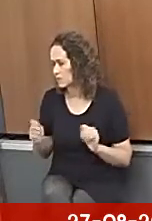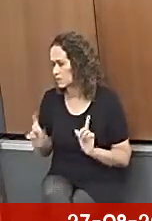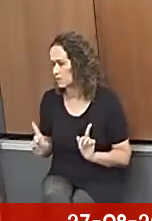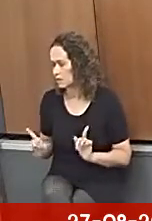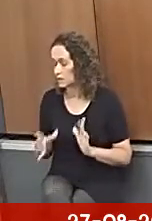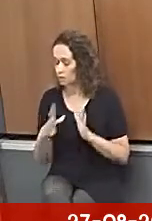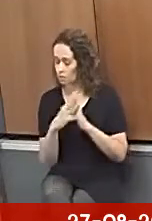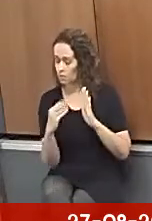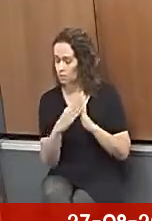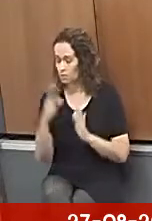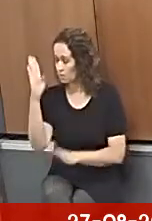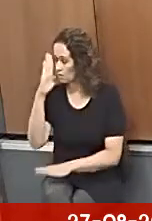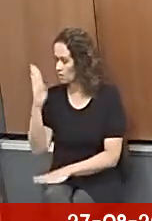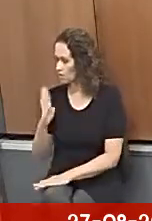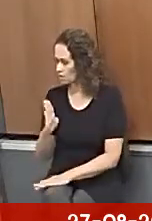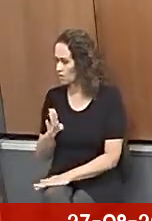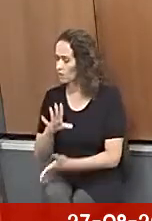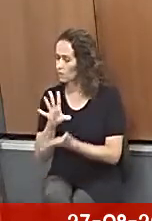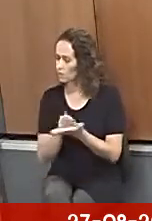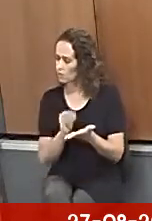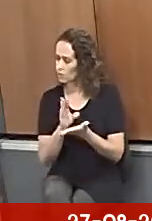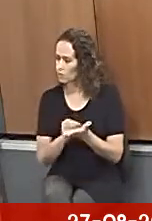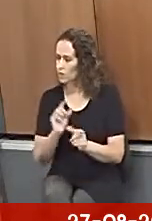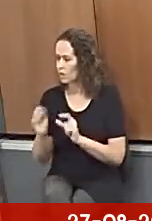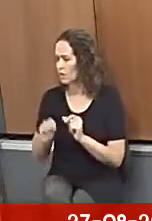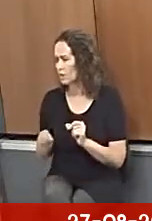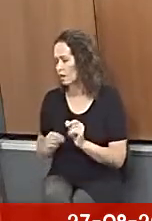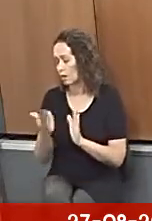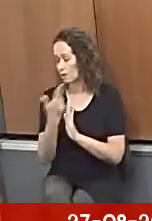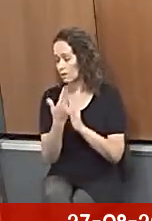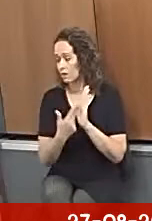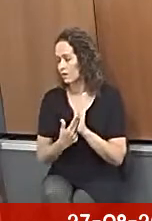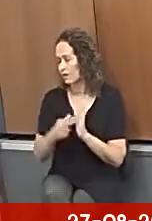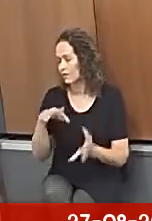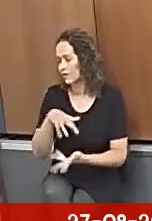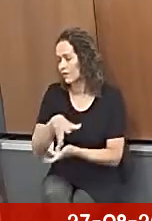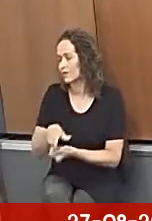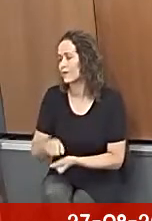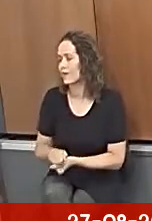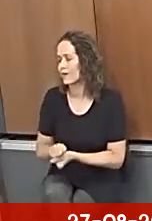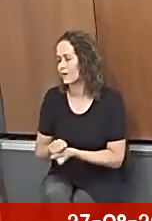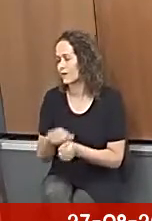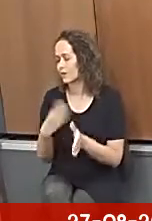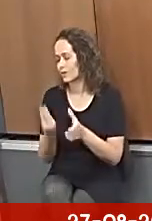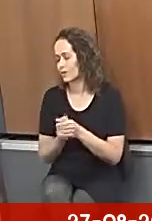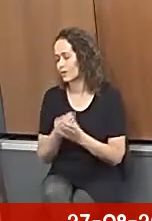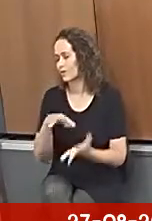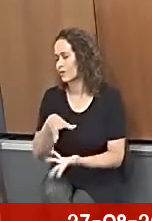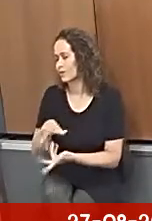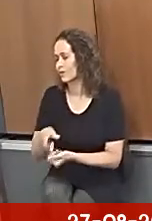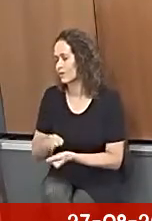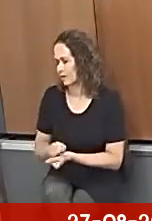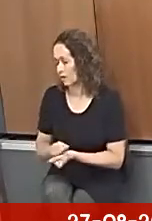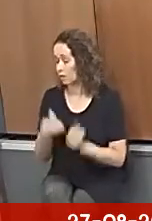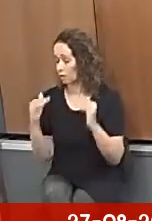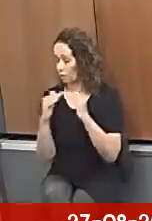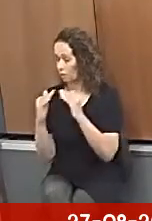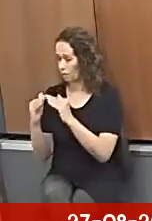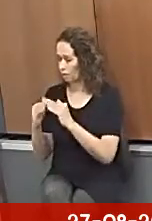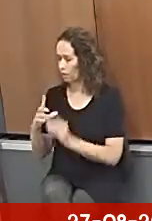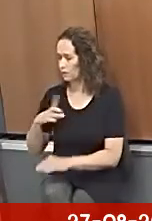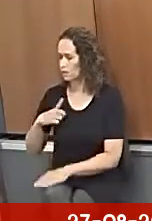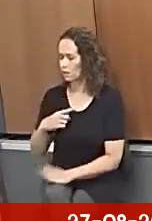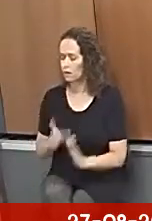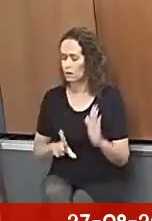que o brasil segue é o modelo do desenho universal é concordo que nós temos talvez lei de tombamento